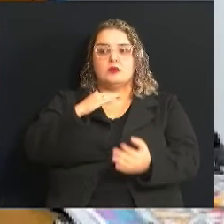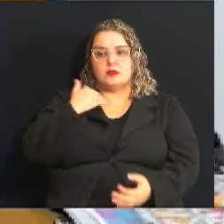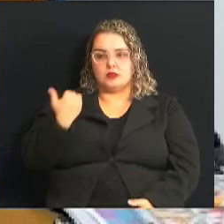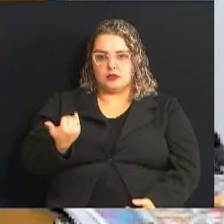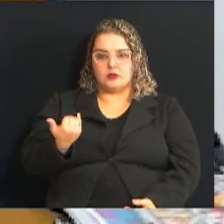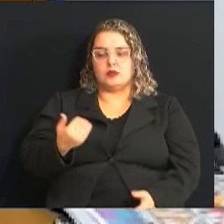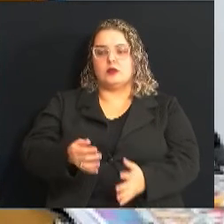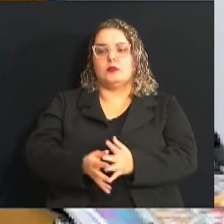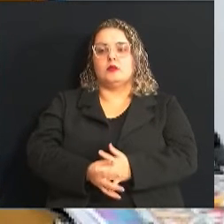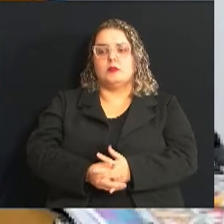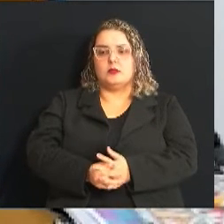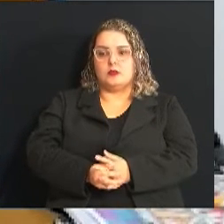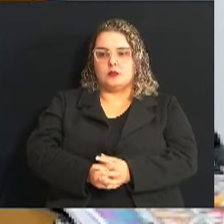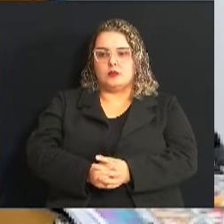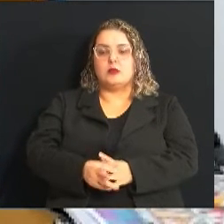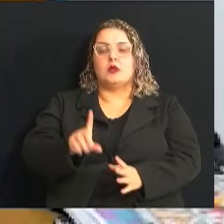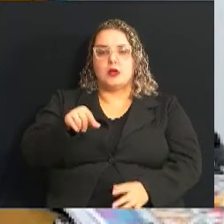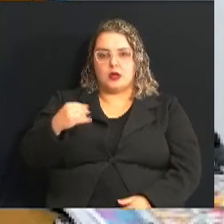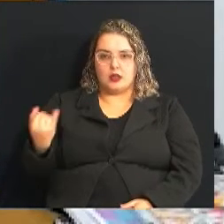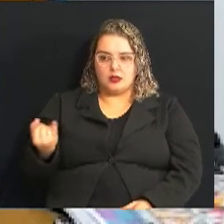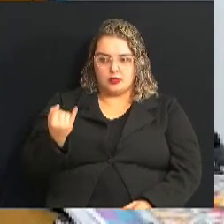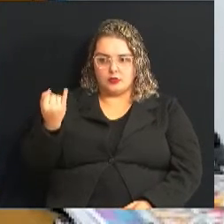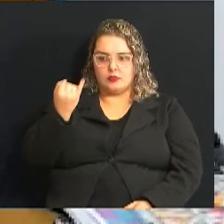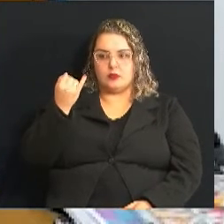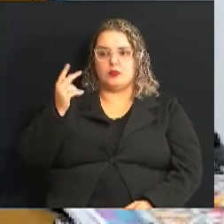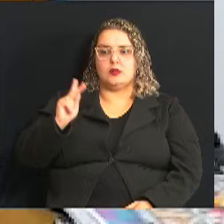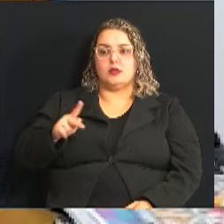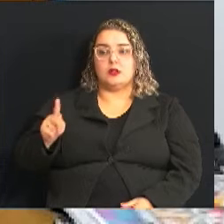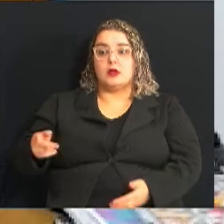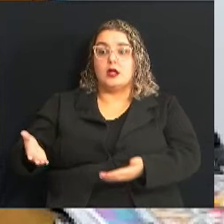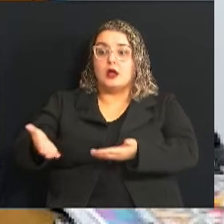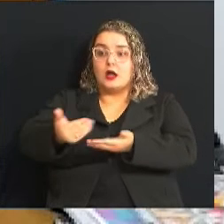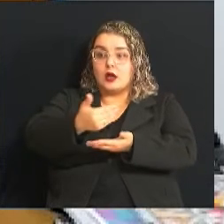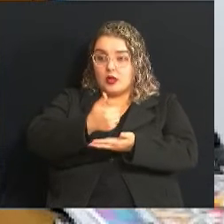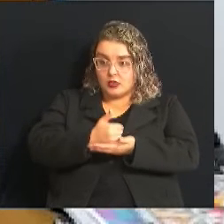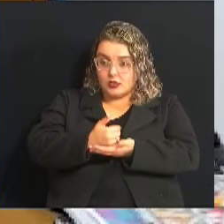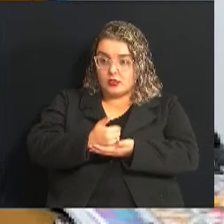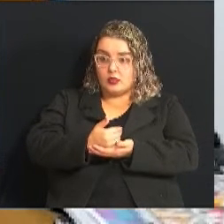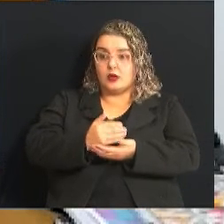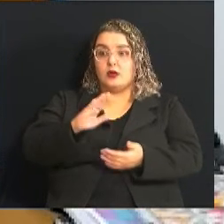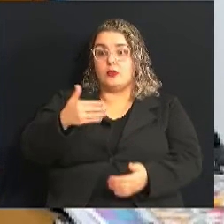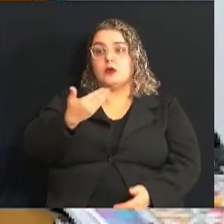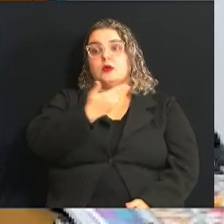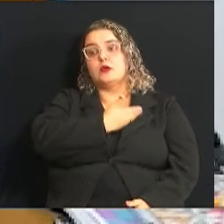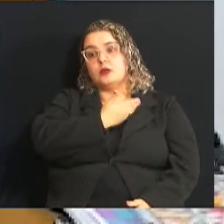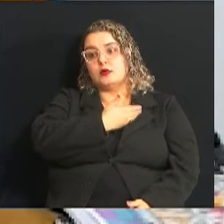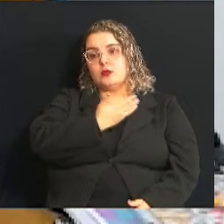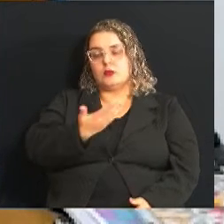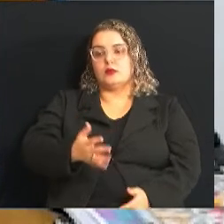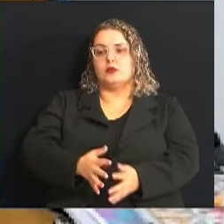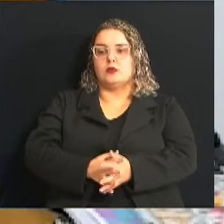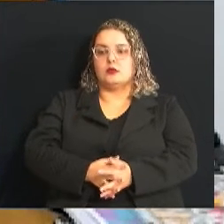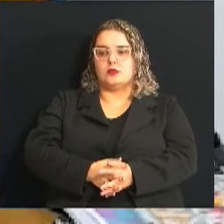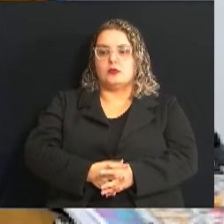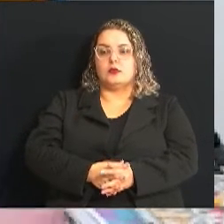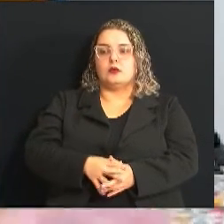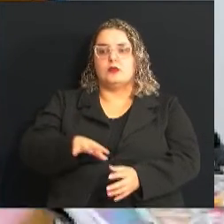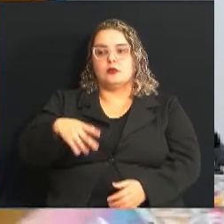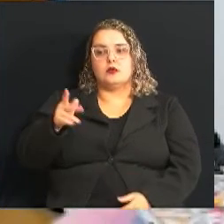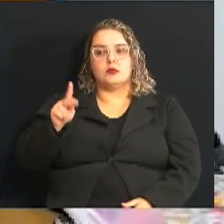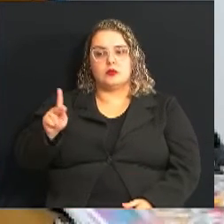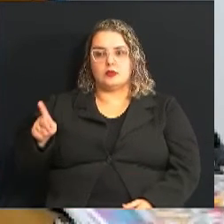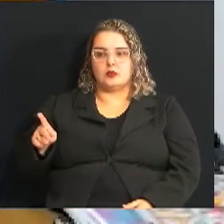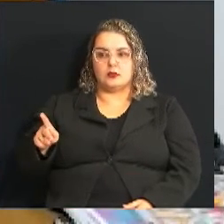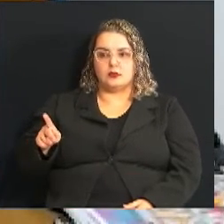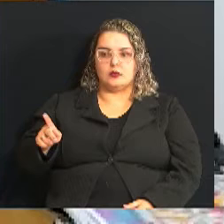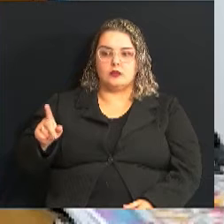falecer. É importante que esse professor acolha, quando é um coleguinha ou quando é um professor, não é